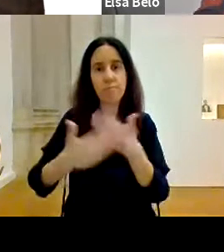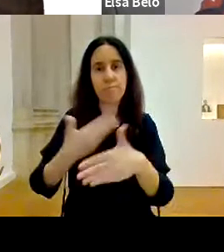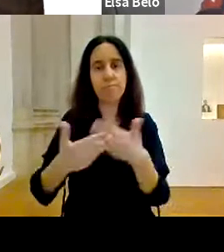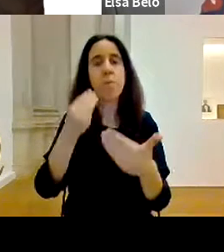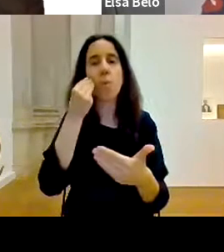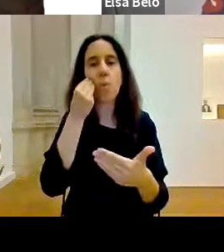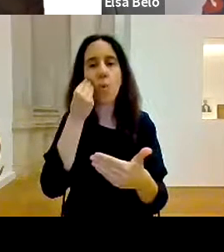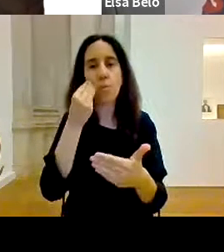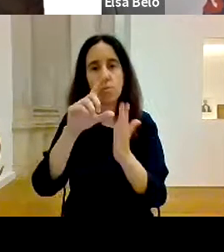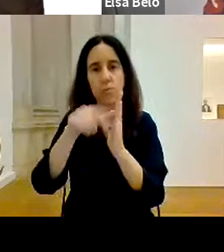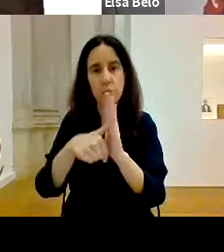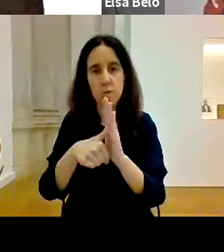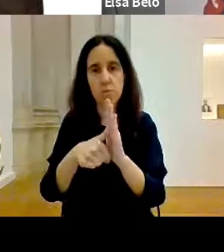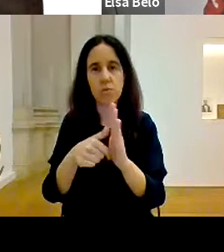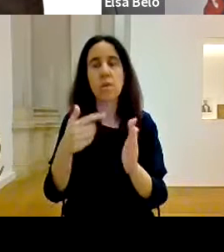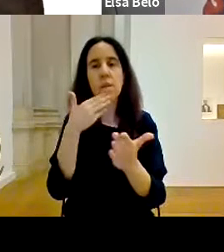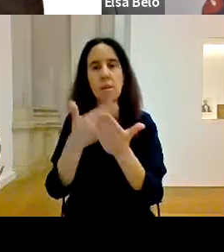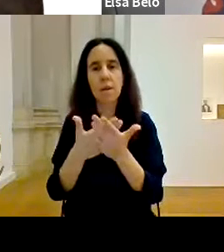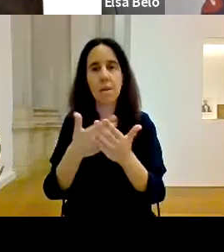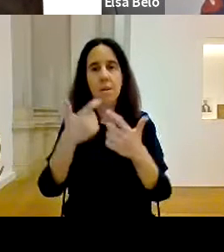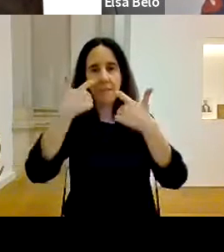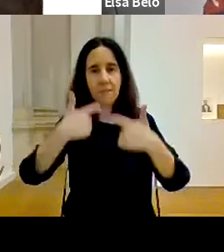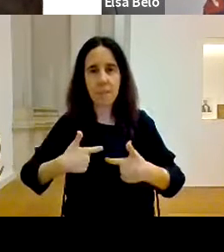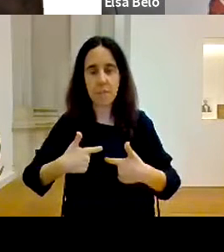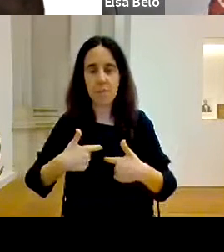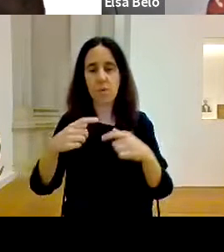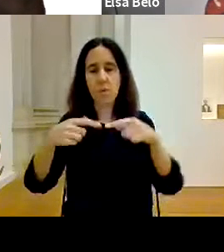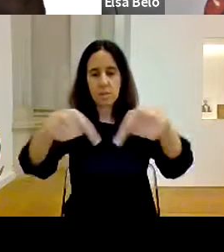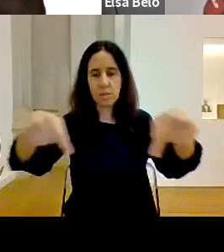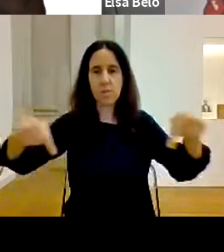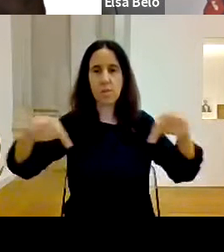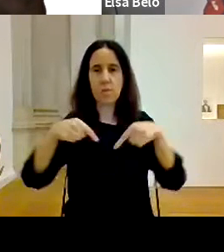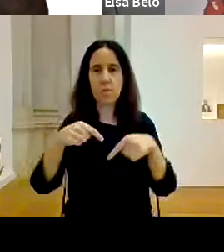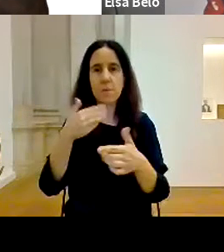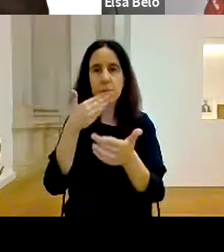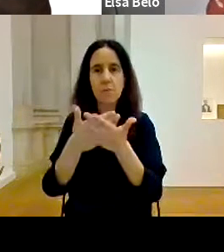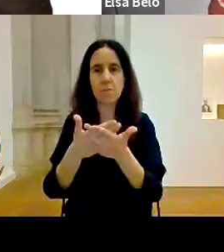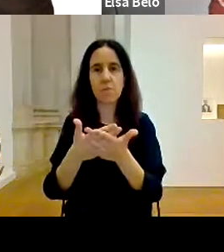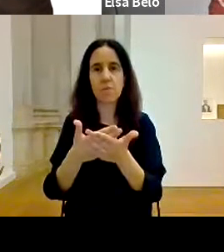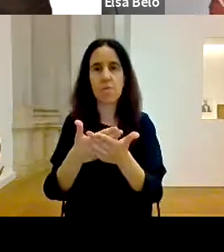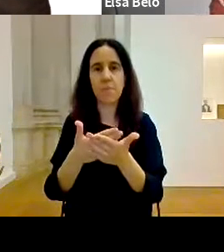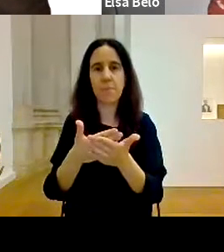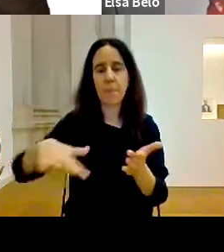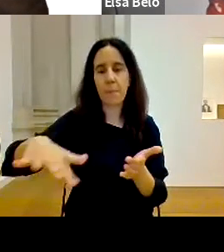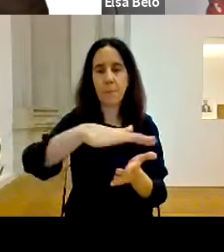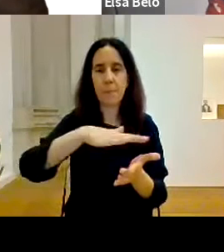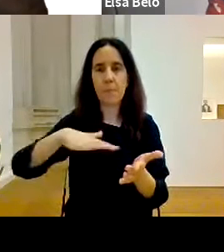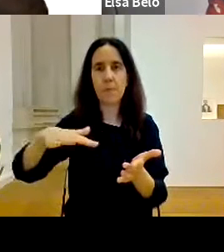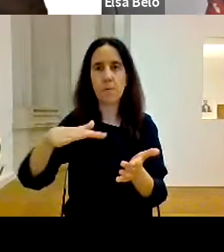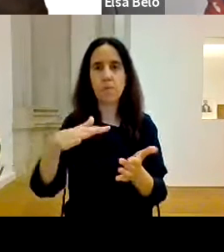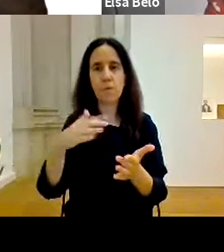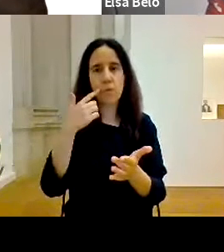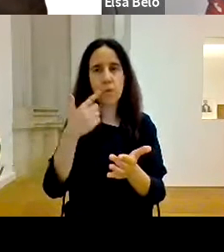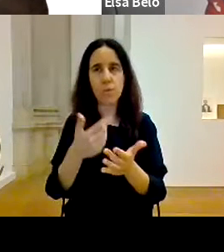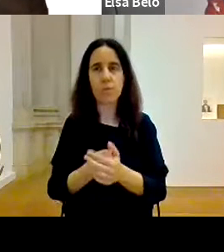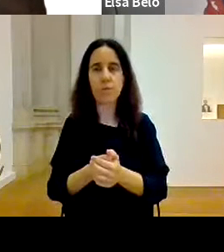fazerem a gestão de projetos dentro das barreiras físicas do organismo. E, portanto, dito isto, eu queria